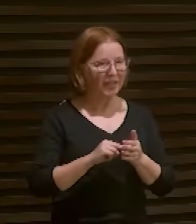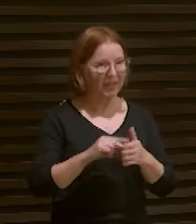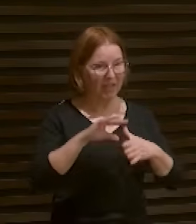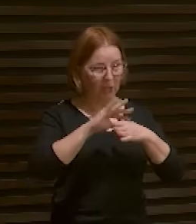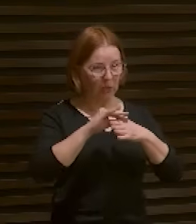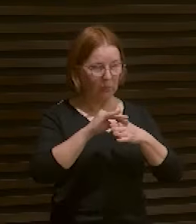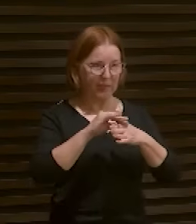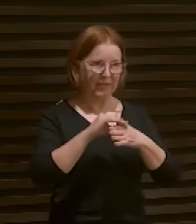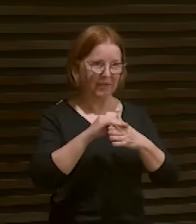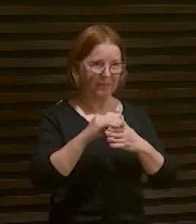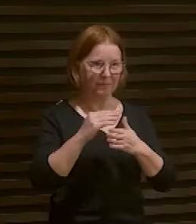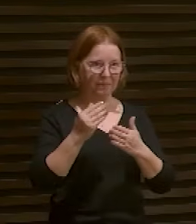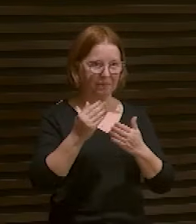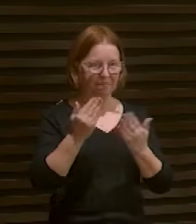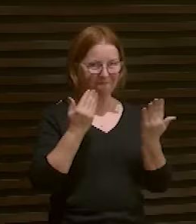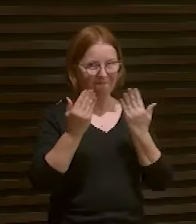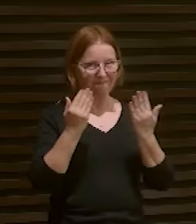psicossomática?